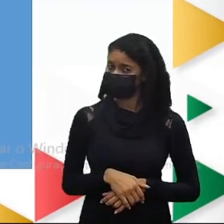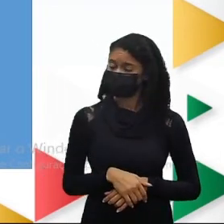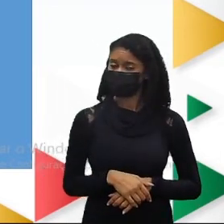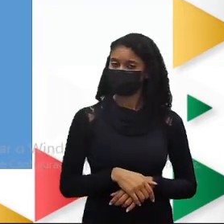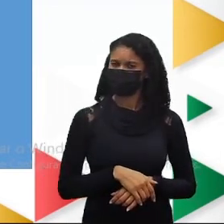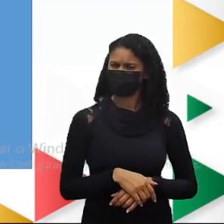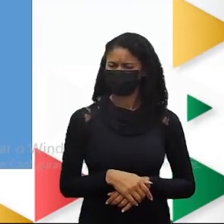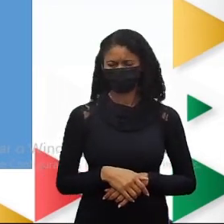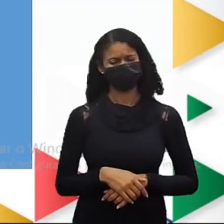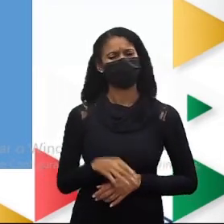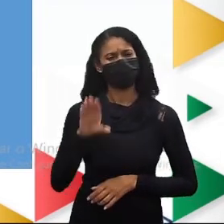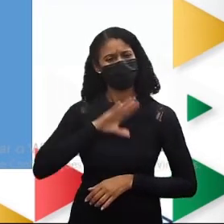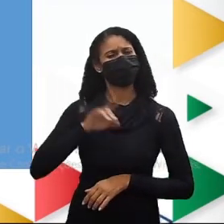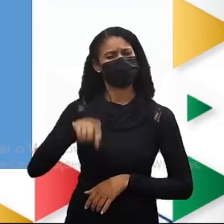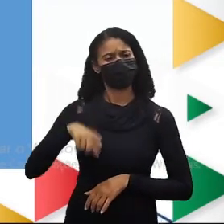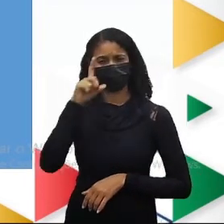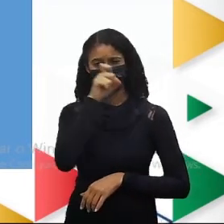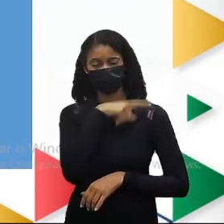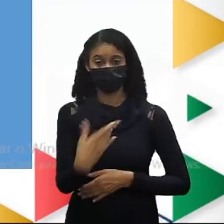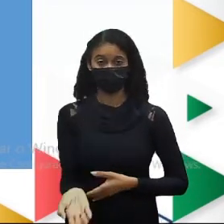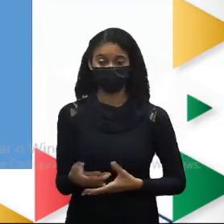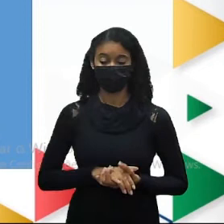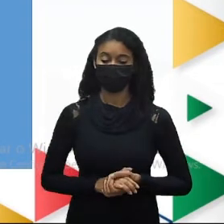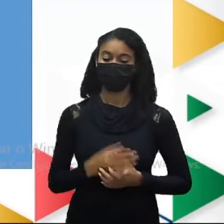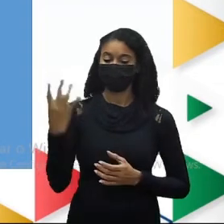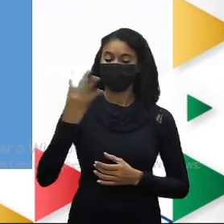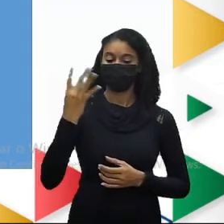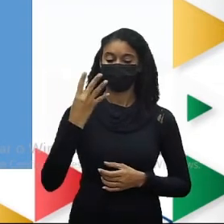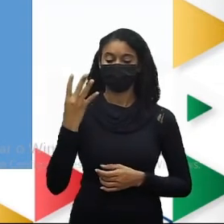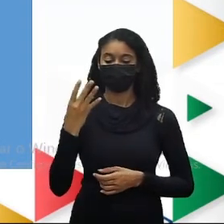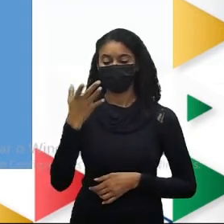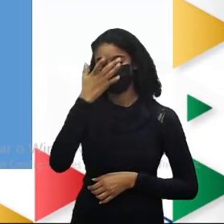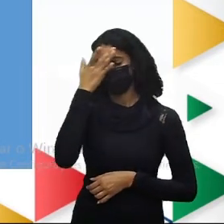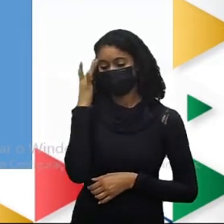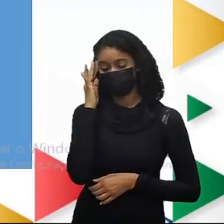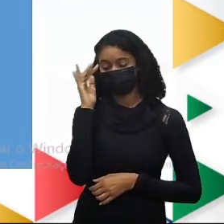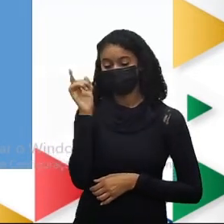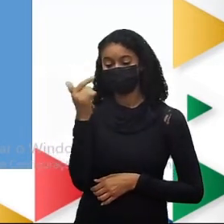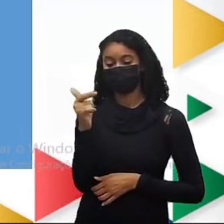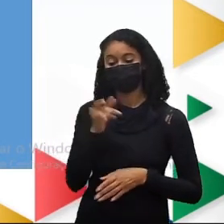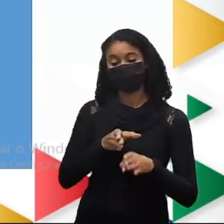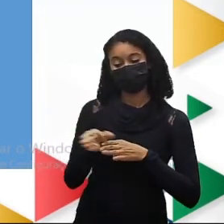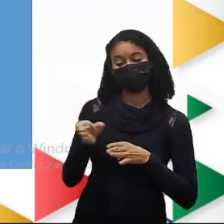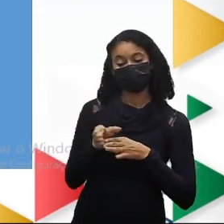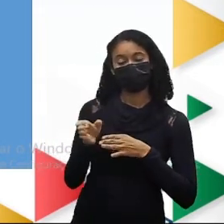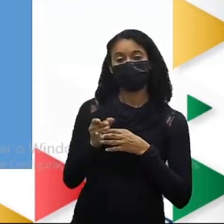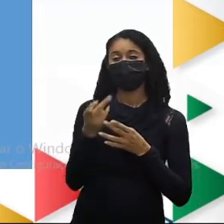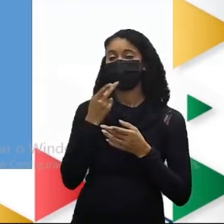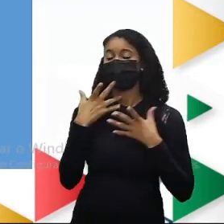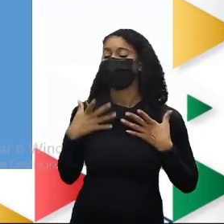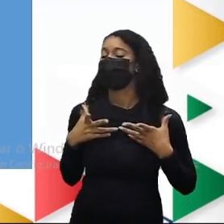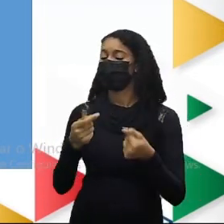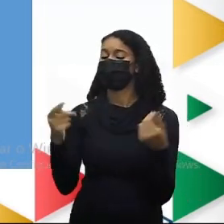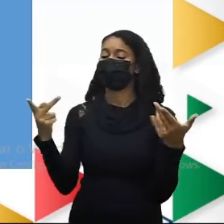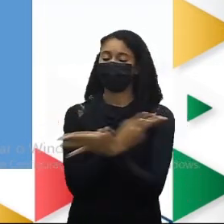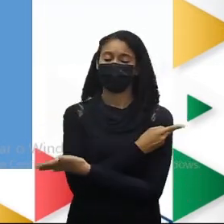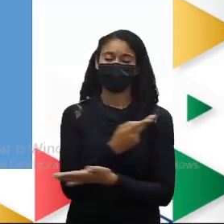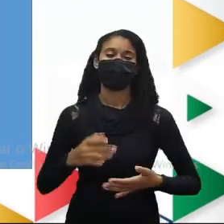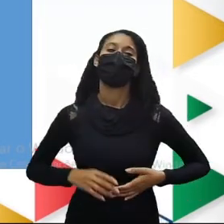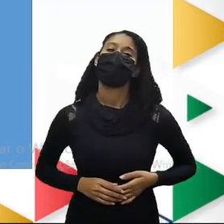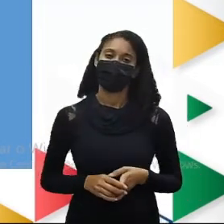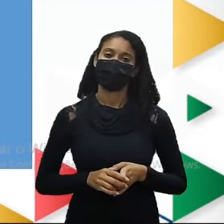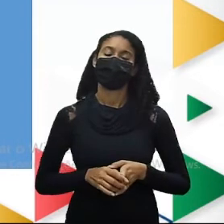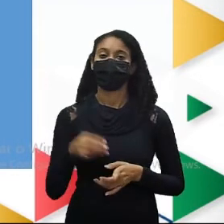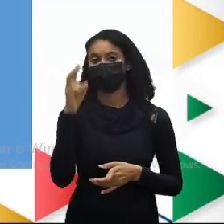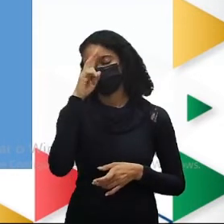muito difícil? Quarto mito, as pessoas sem instrução falam tudo errado. Vejam só aquilo que nós